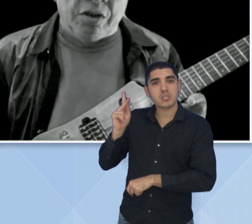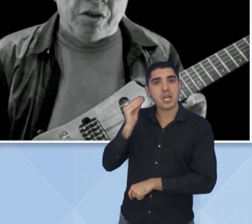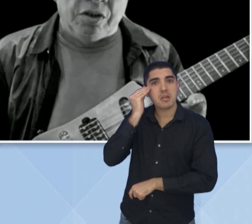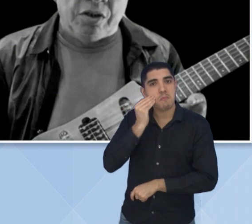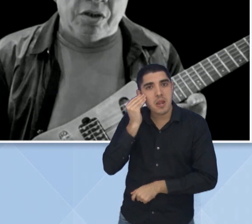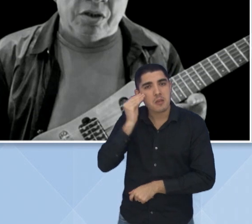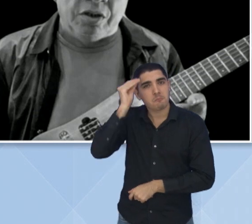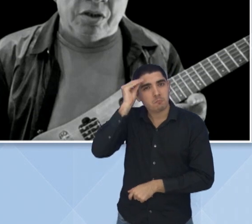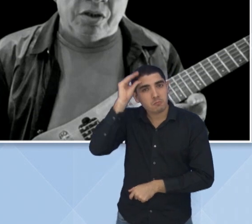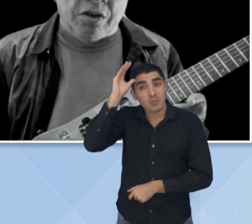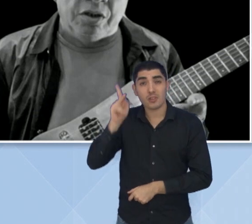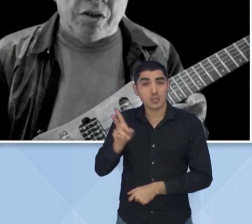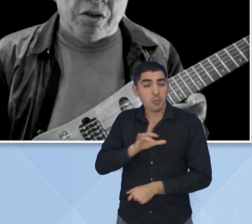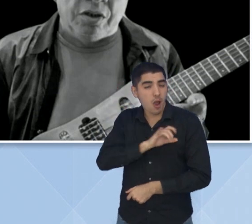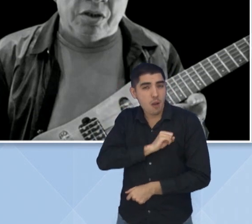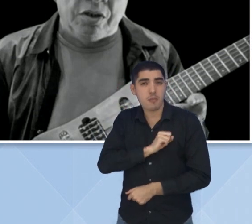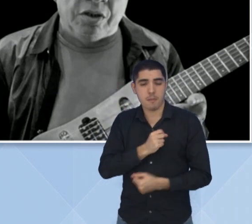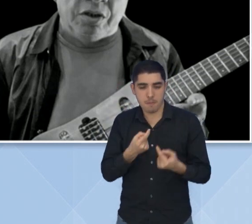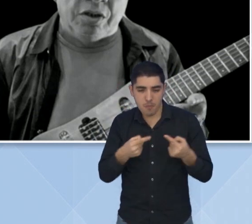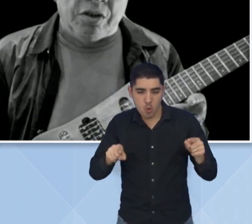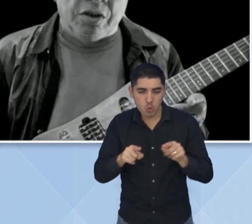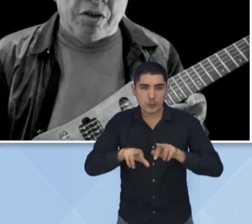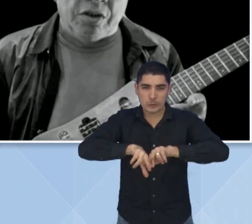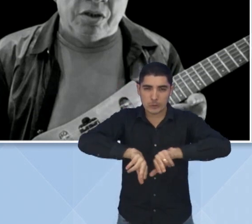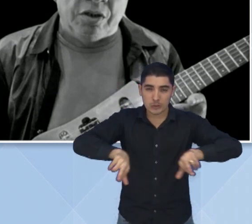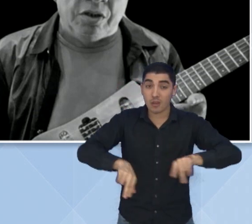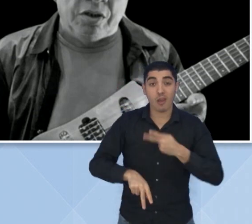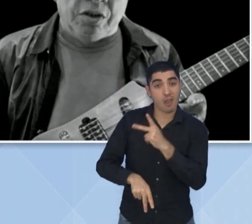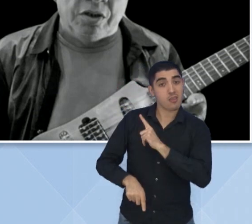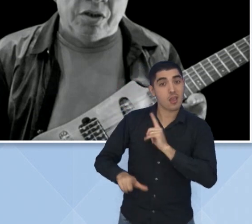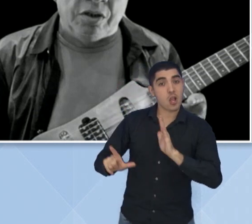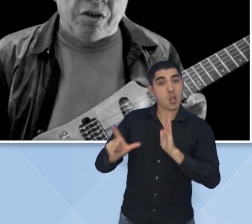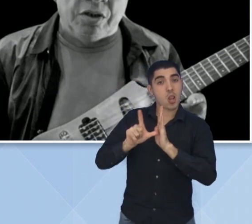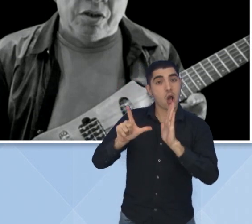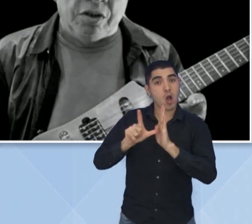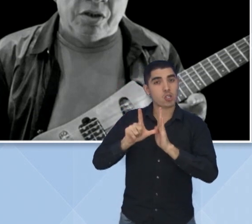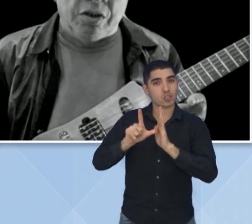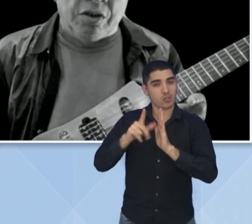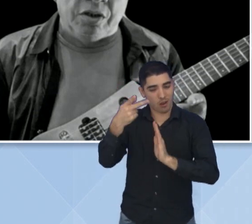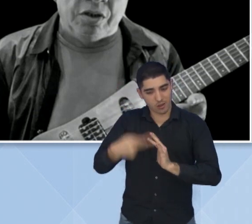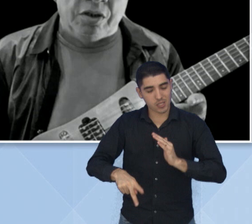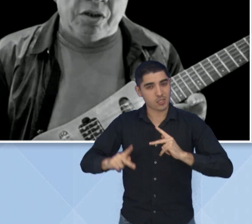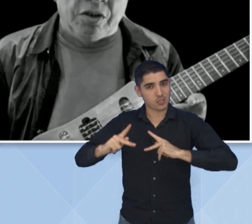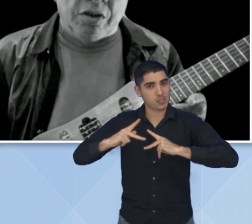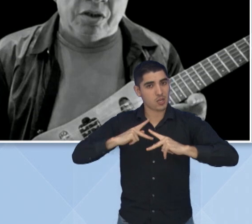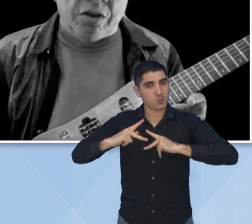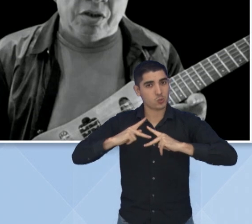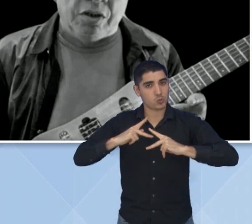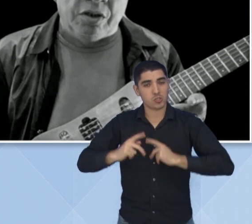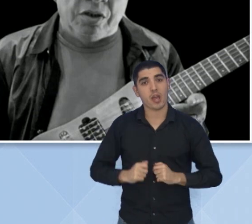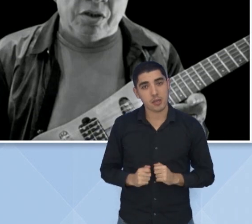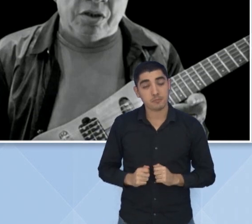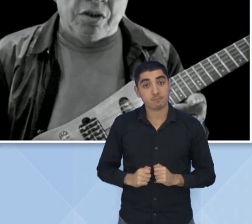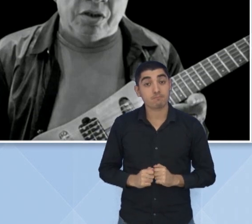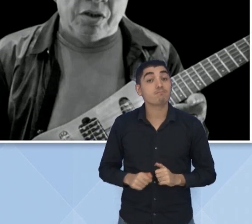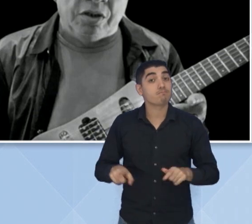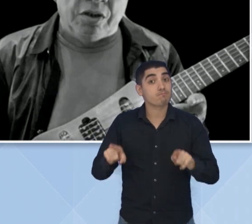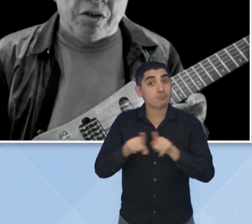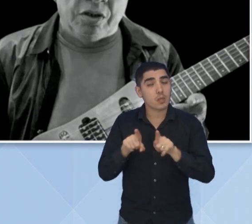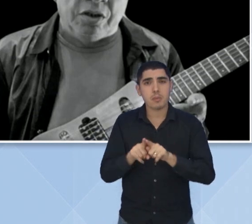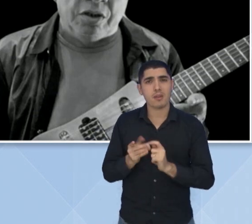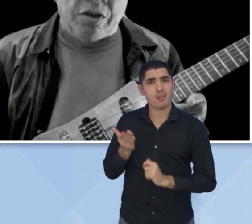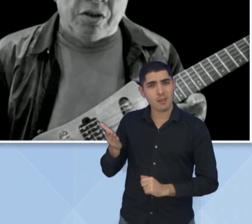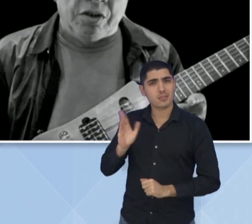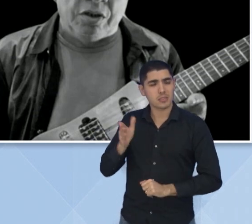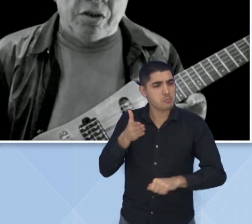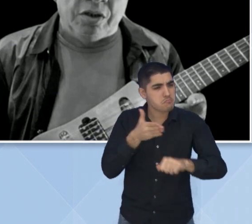por instrumentos musicais através da sua loja em São José dos Campos, onde também participava ativamente